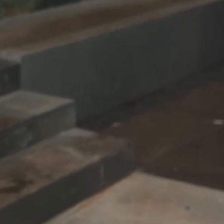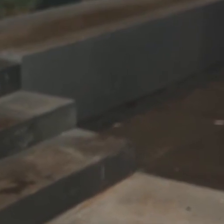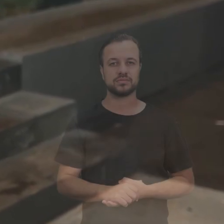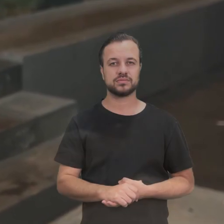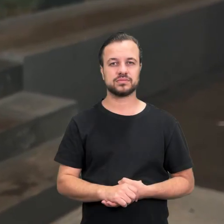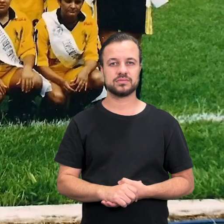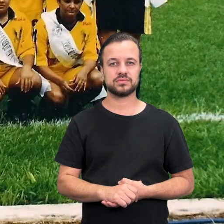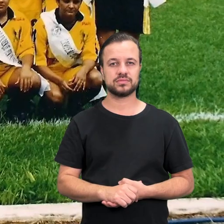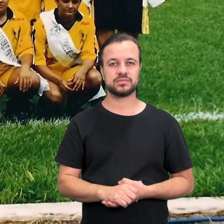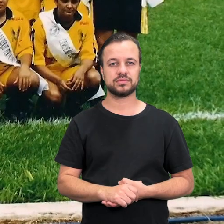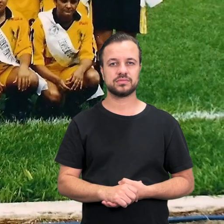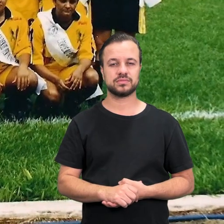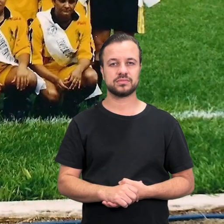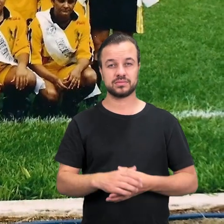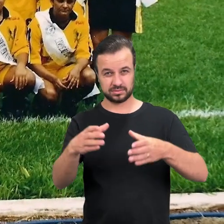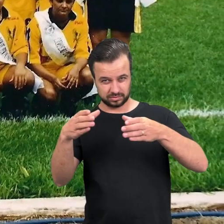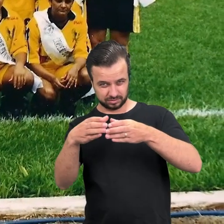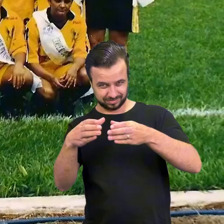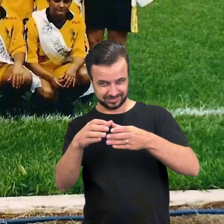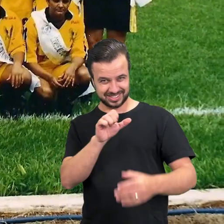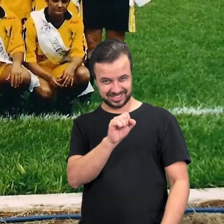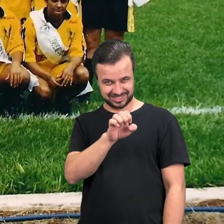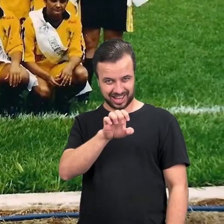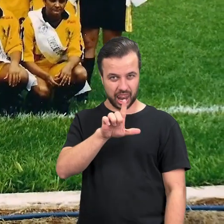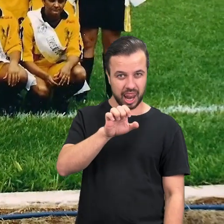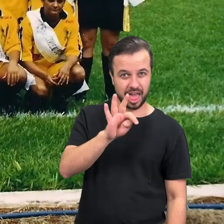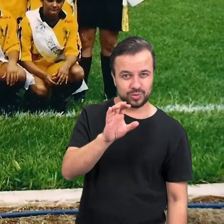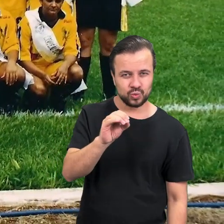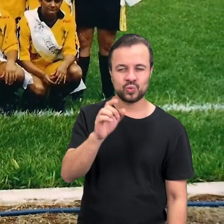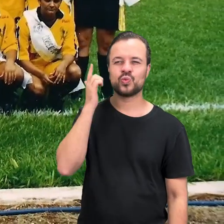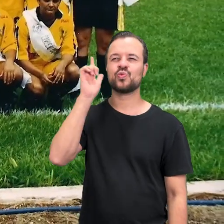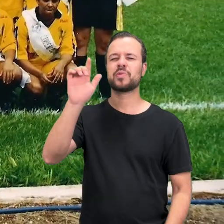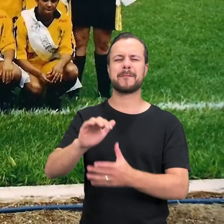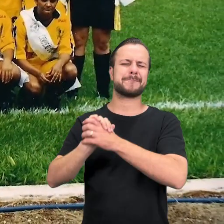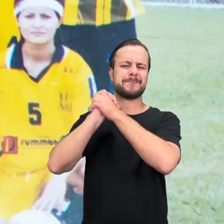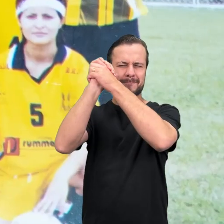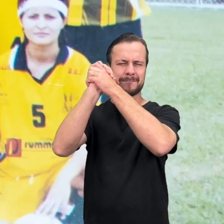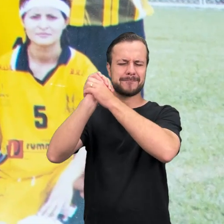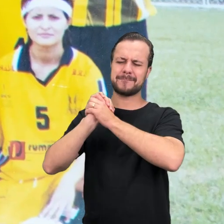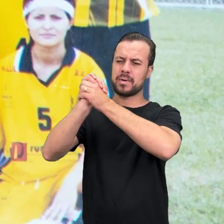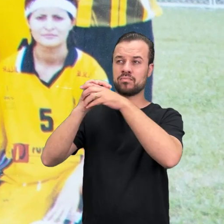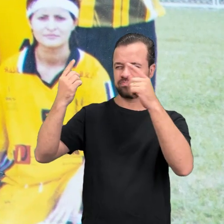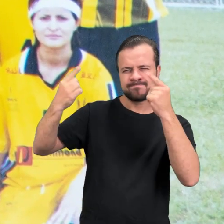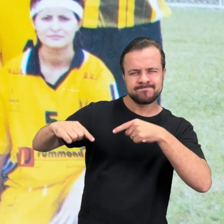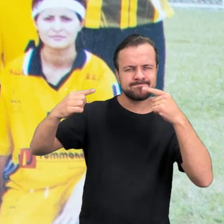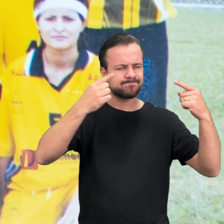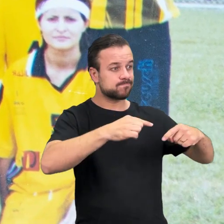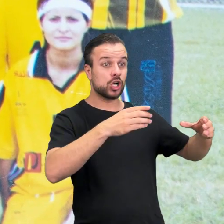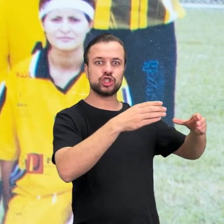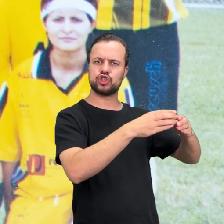Com o tempo, equipes como o Seleto levaram o Maringá ao auge. Foram títulos, confrontos contra